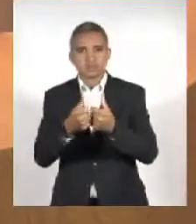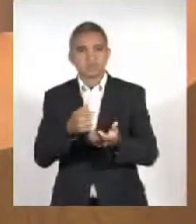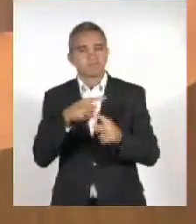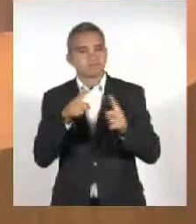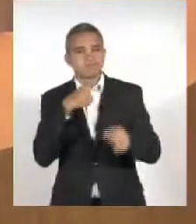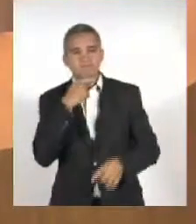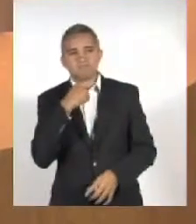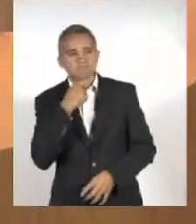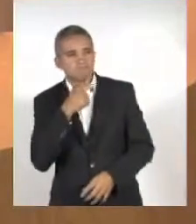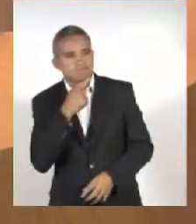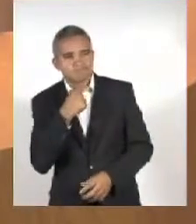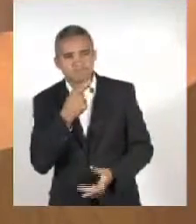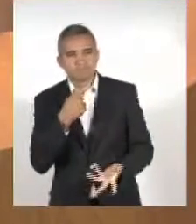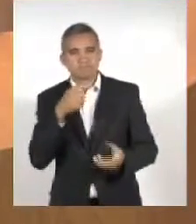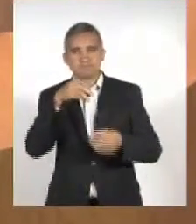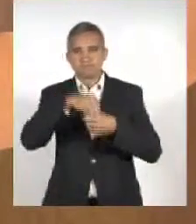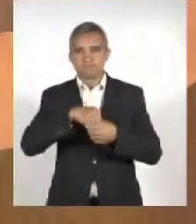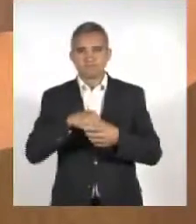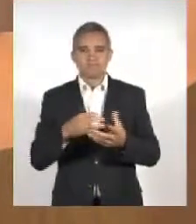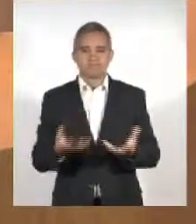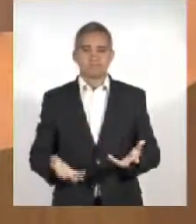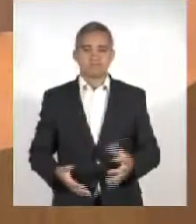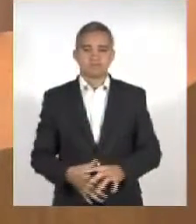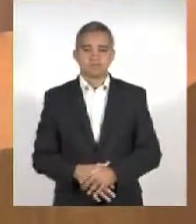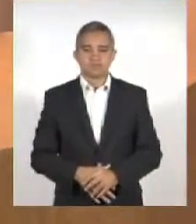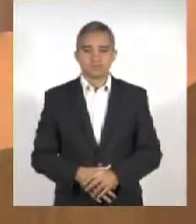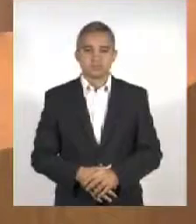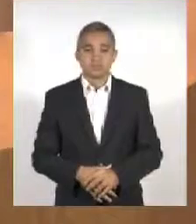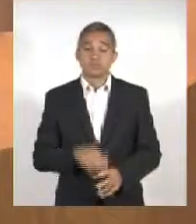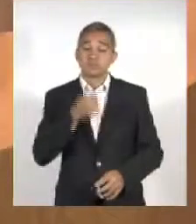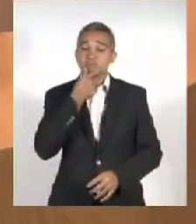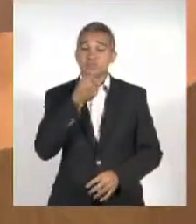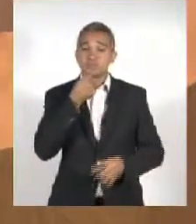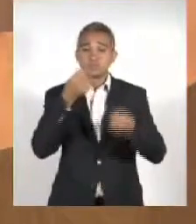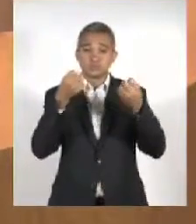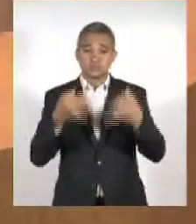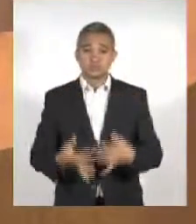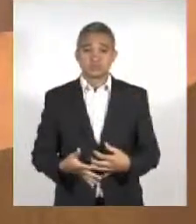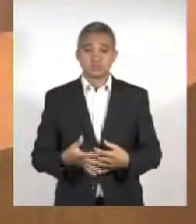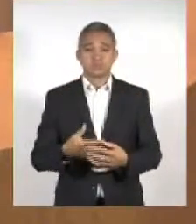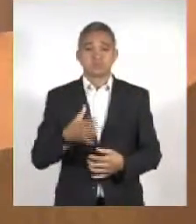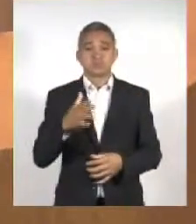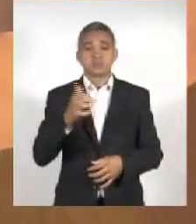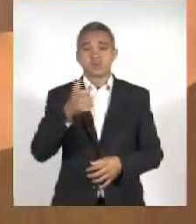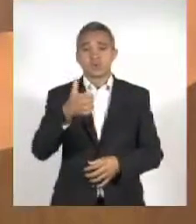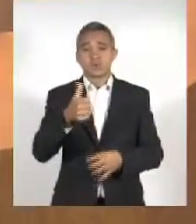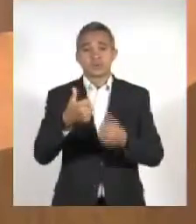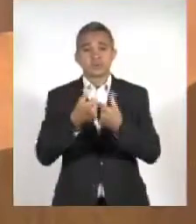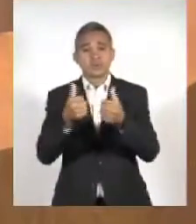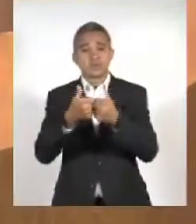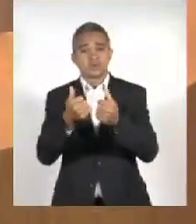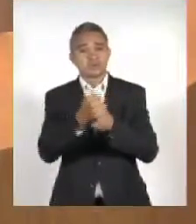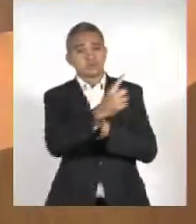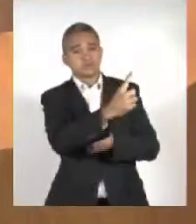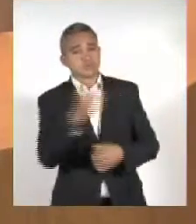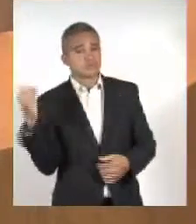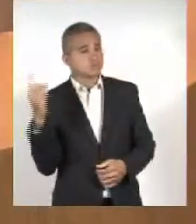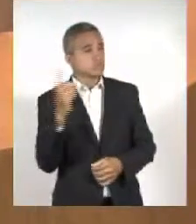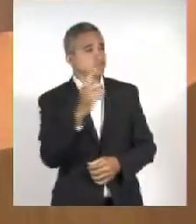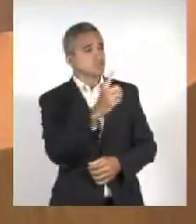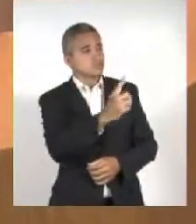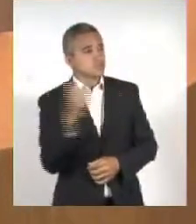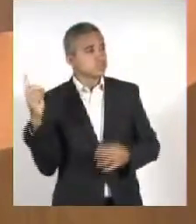ônibus coletivo em São Luís, e ele faz um relato. Já se passaram mais de 11 ônibus e ele não conseguiu entrar. Muitos deles